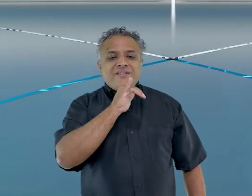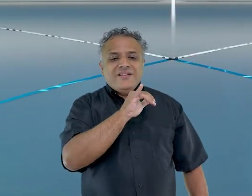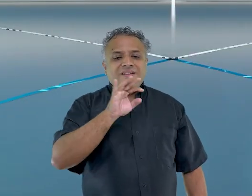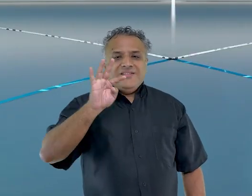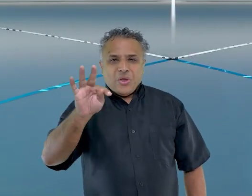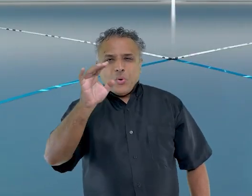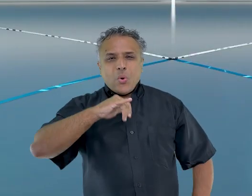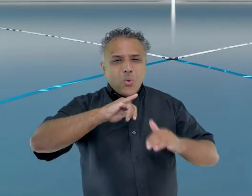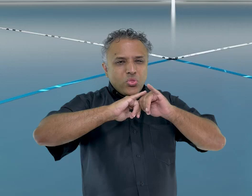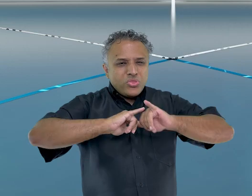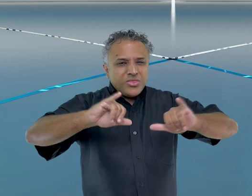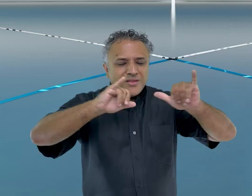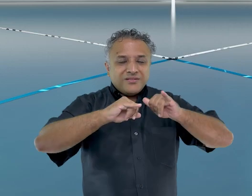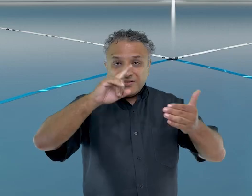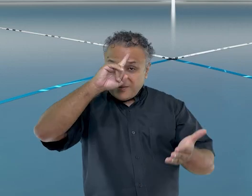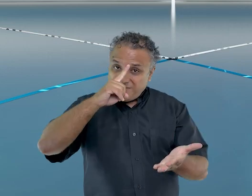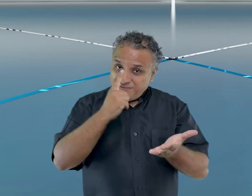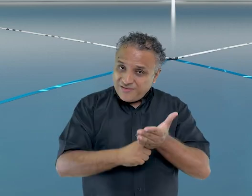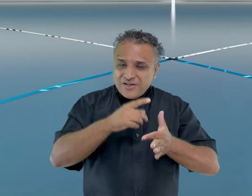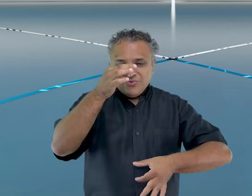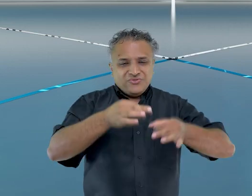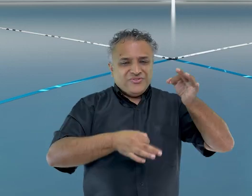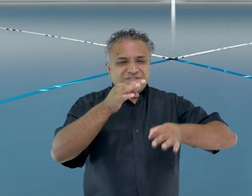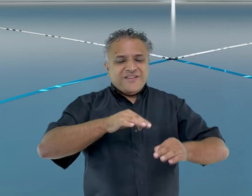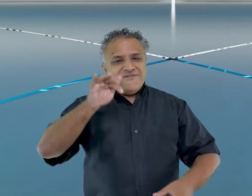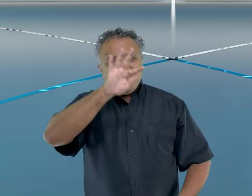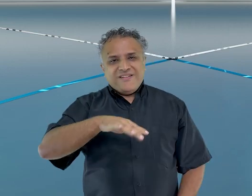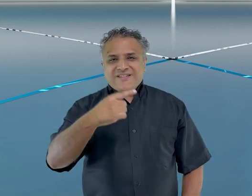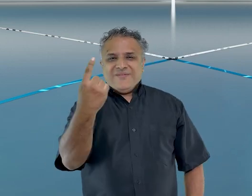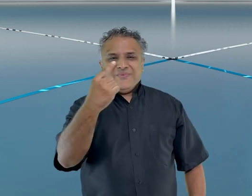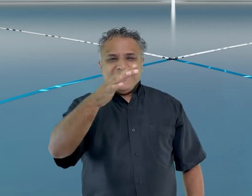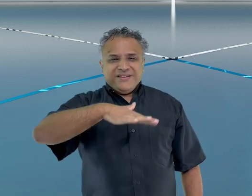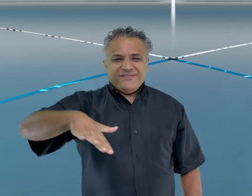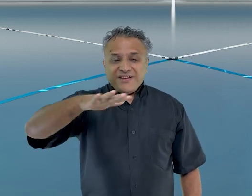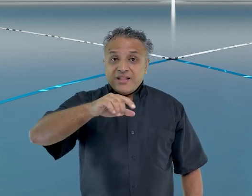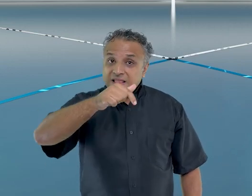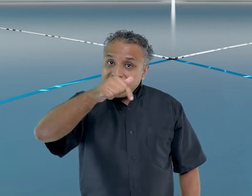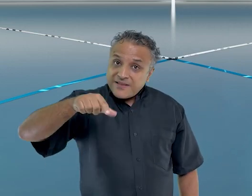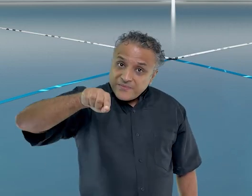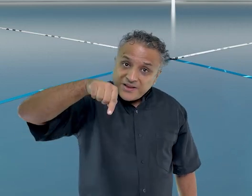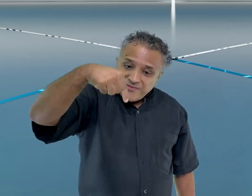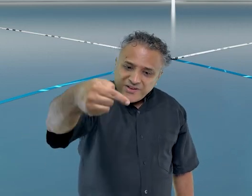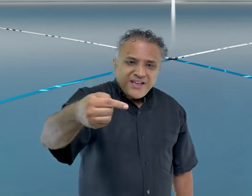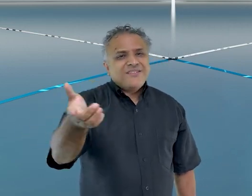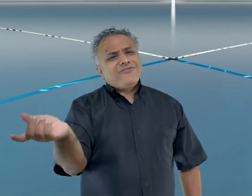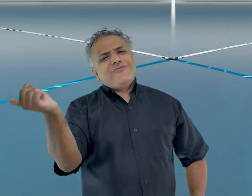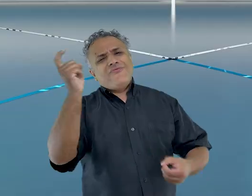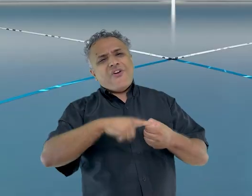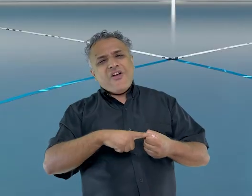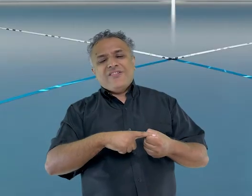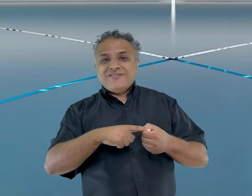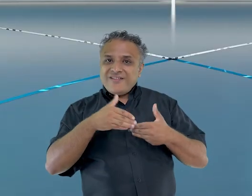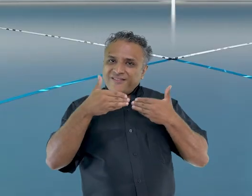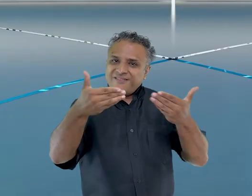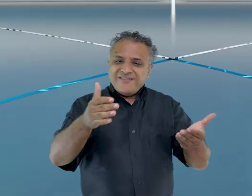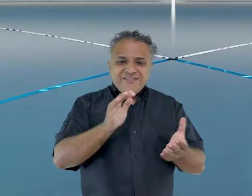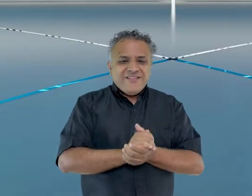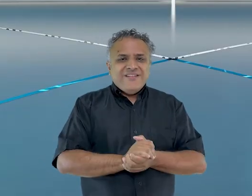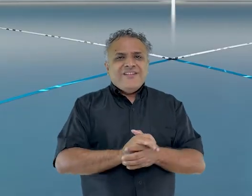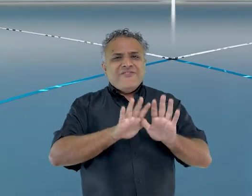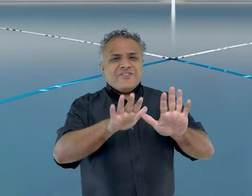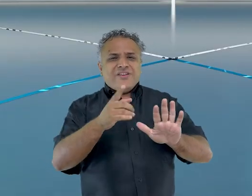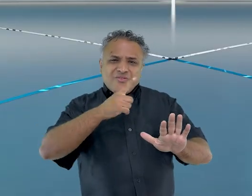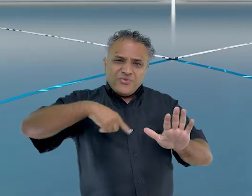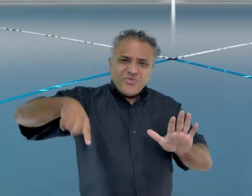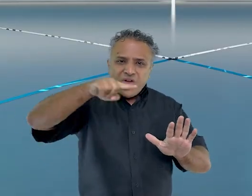sobre decisões da Justiça Federal da Primeira Região. Na semana que vem, estarei de volta. Enquanto isso, fique com a gente no